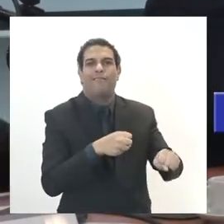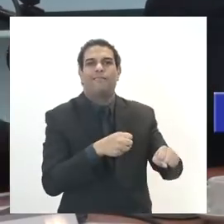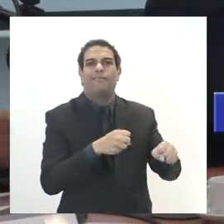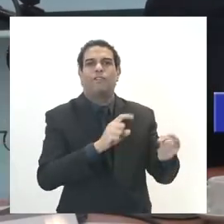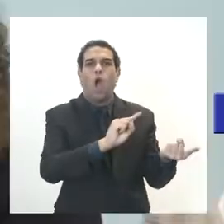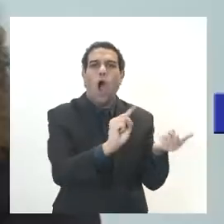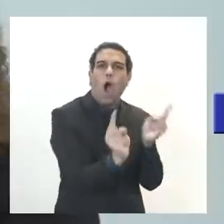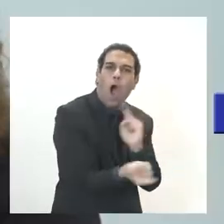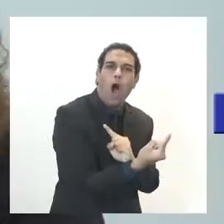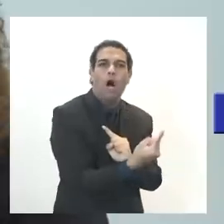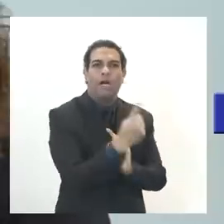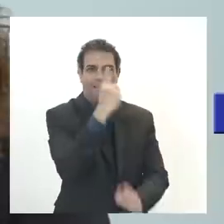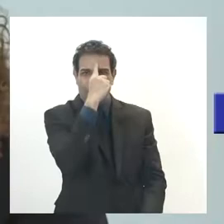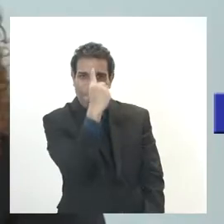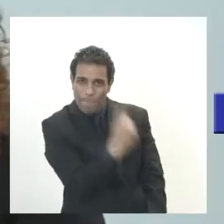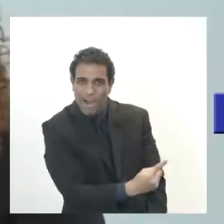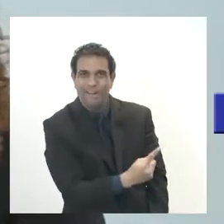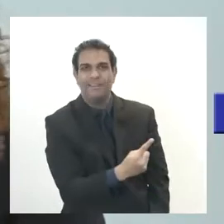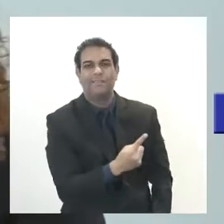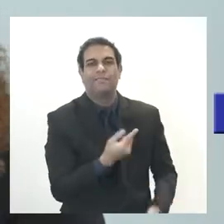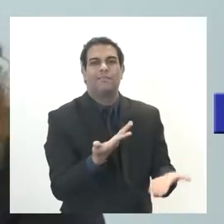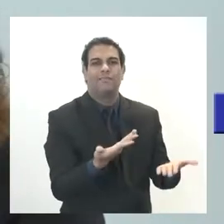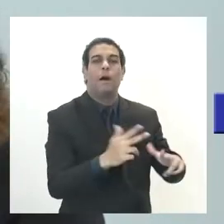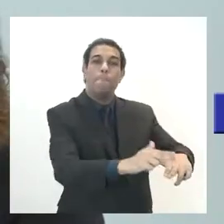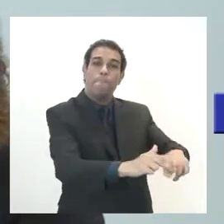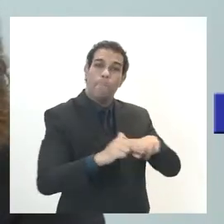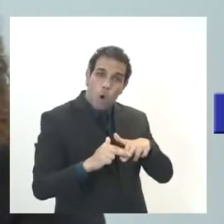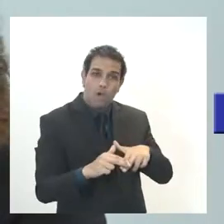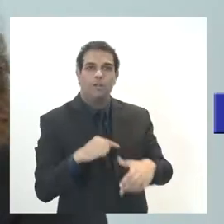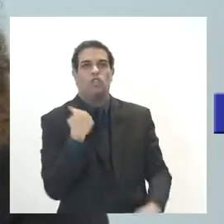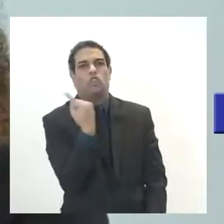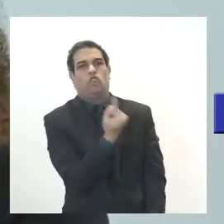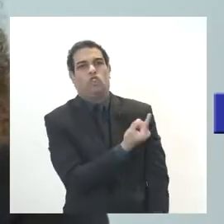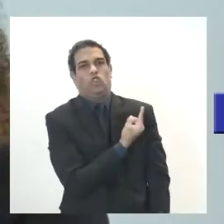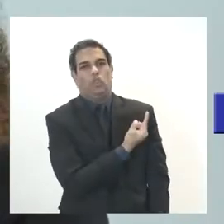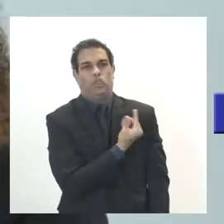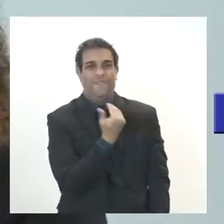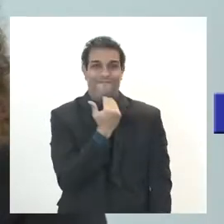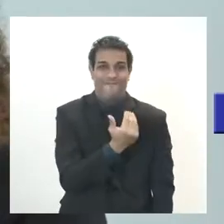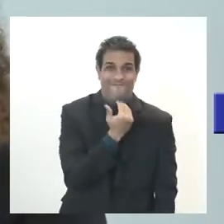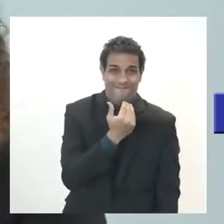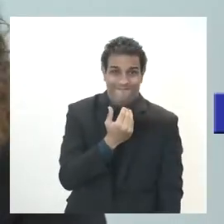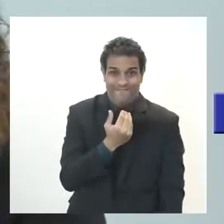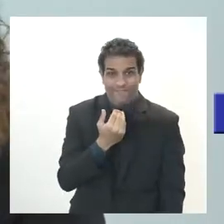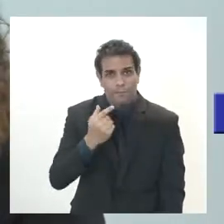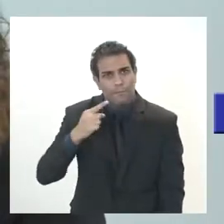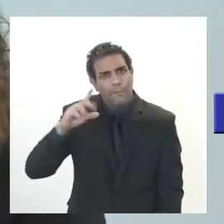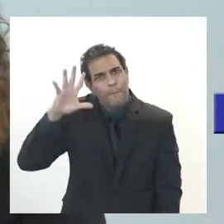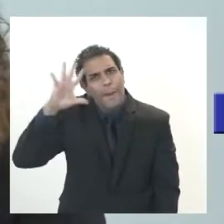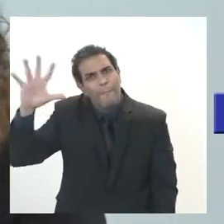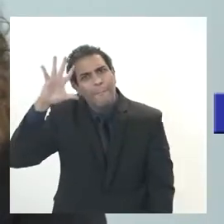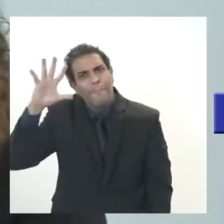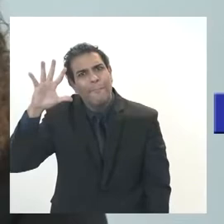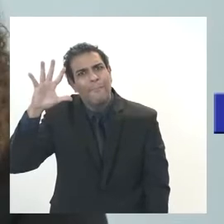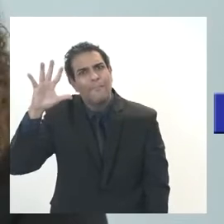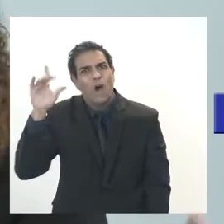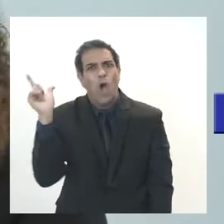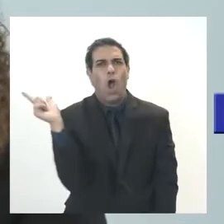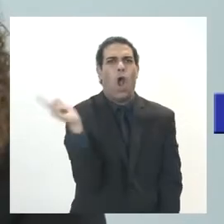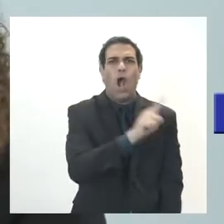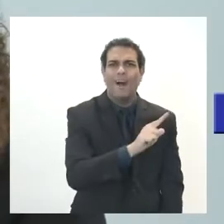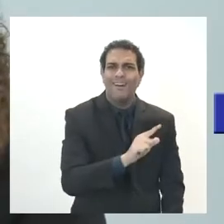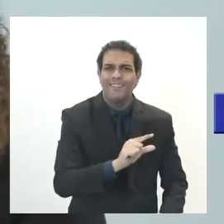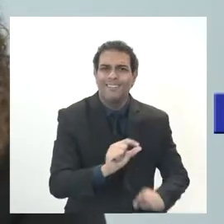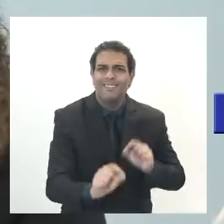vertical autoritária né e por isso né não é fácil imaginar que vamos derrotá-lo